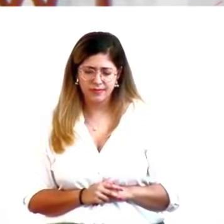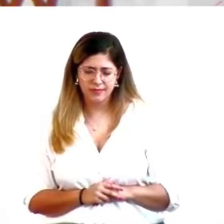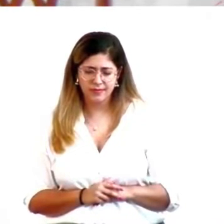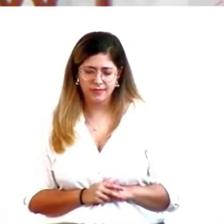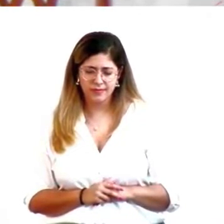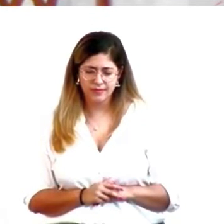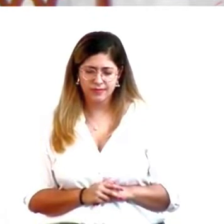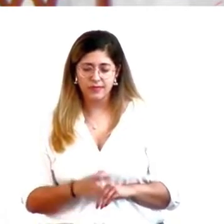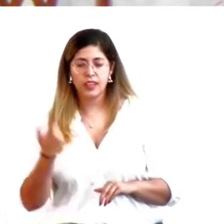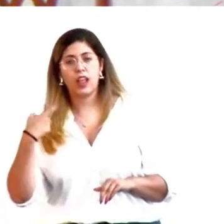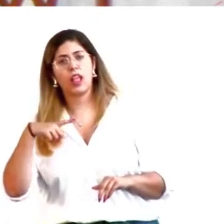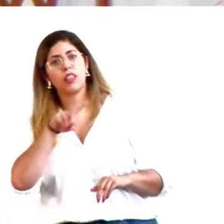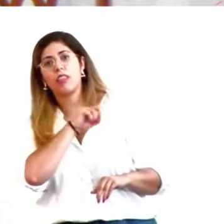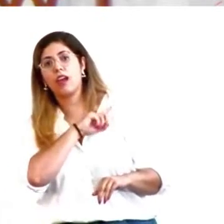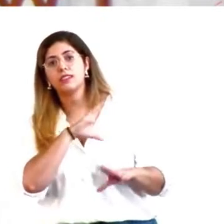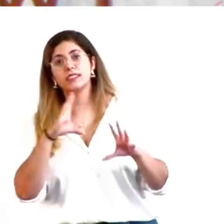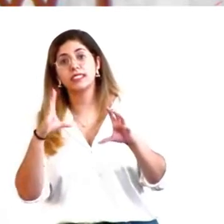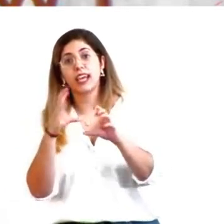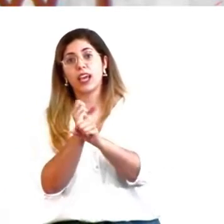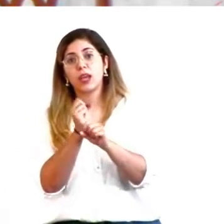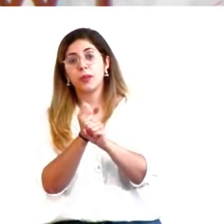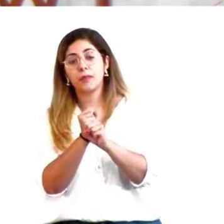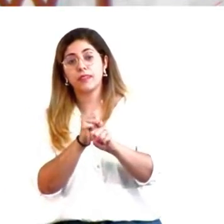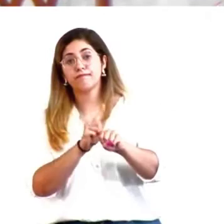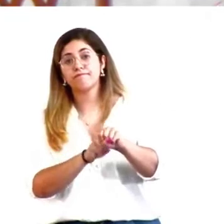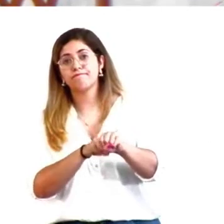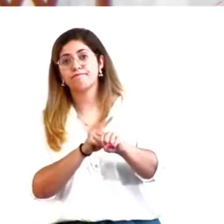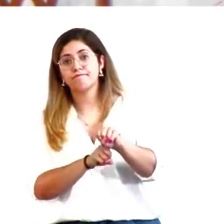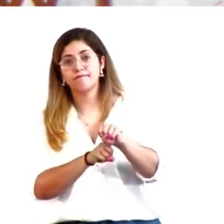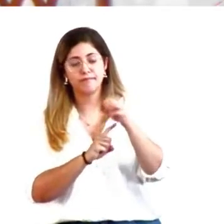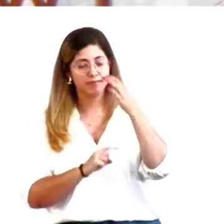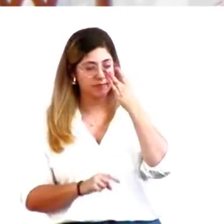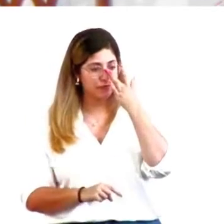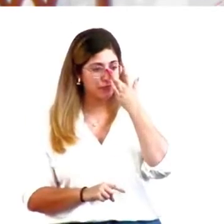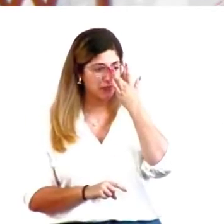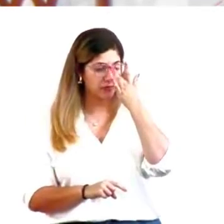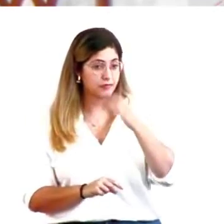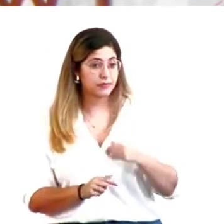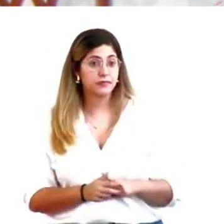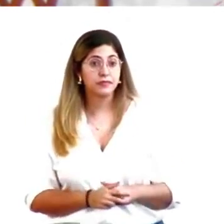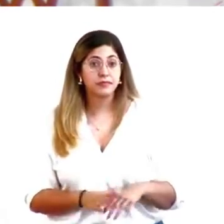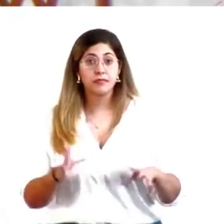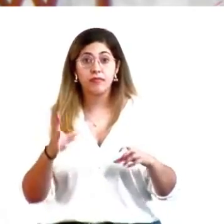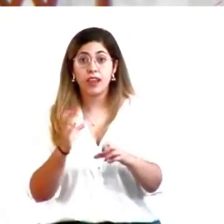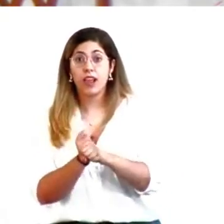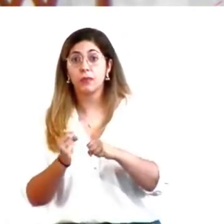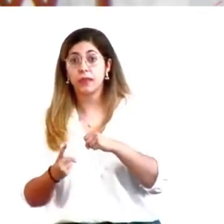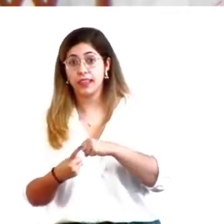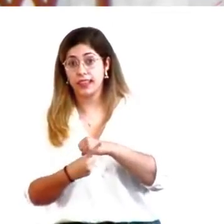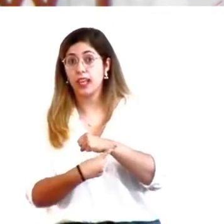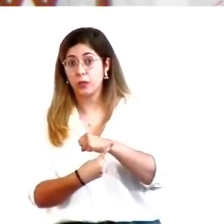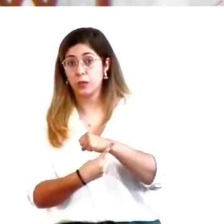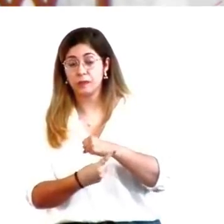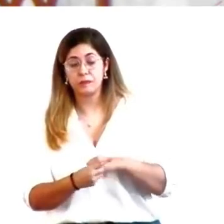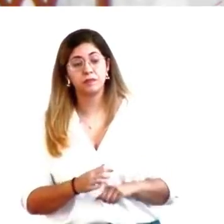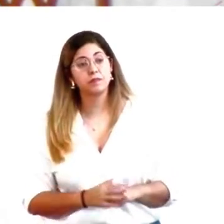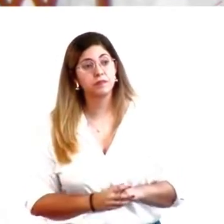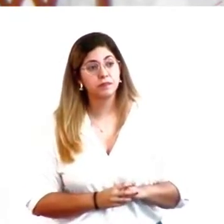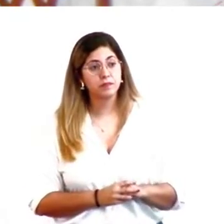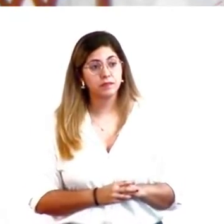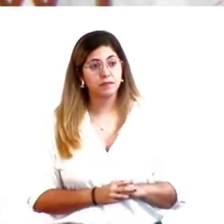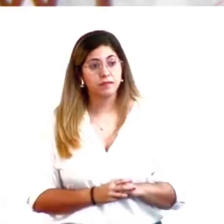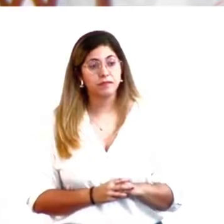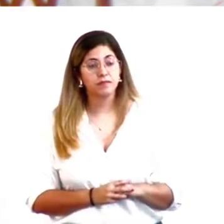Remir do tempo porque os dias são maus. O verbo remir aqui é a ideia de comprar de volta, muito usado naquele